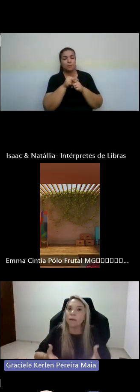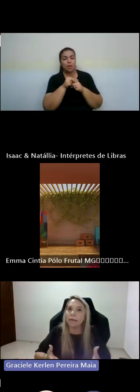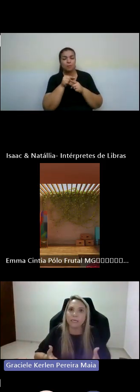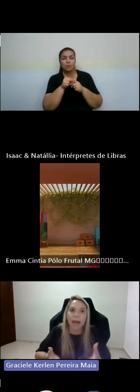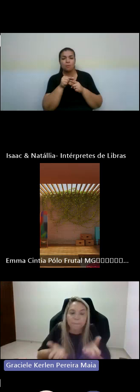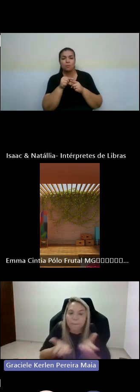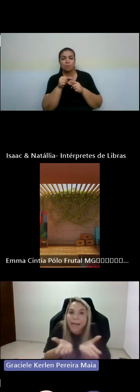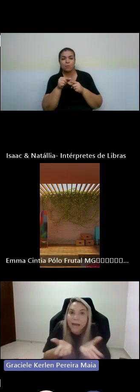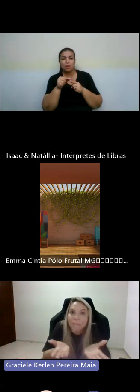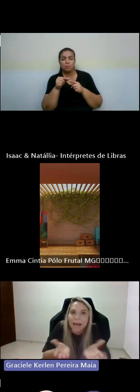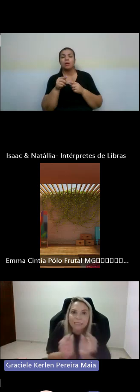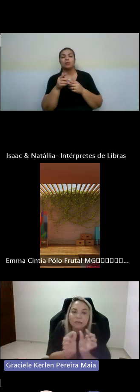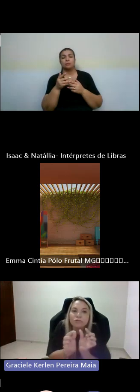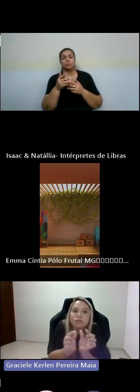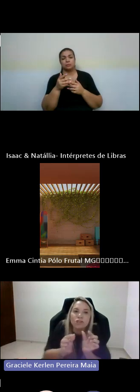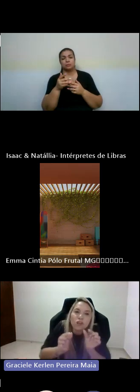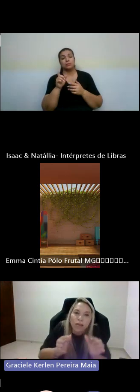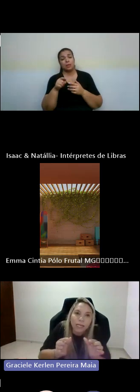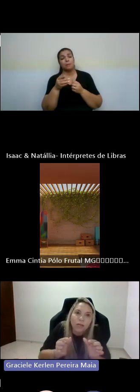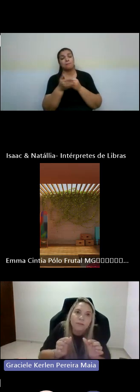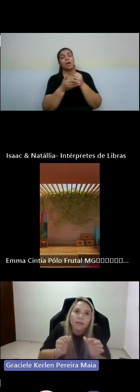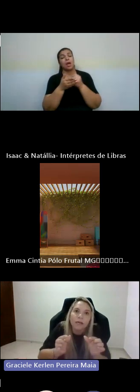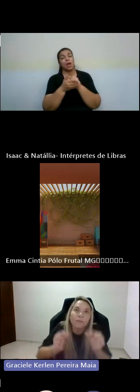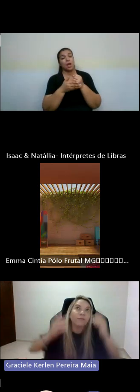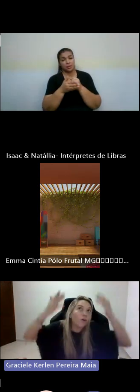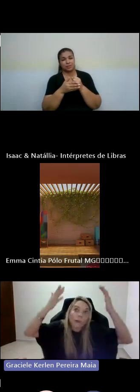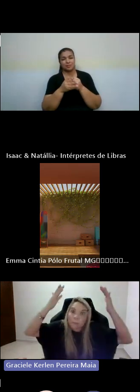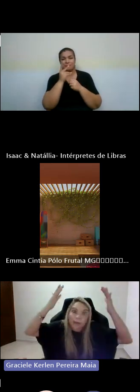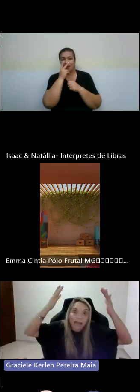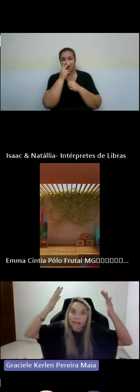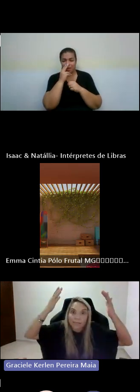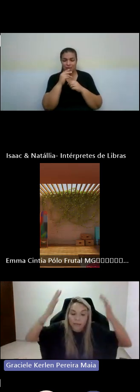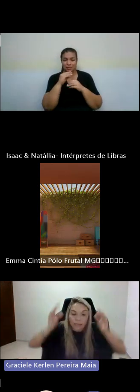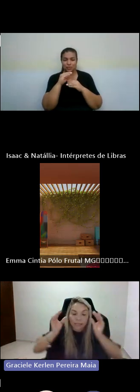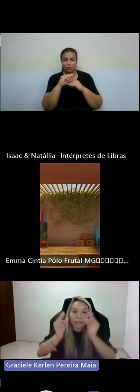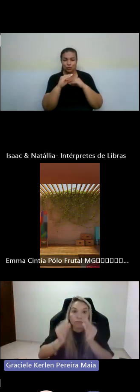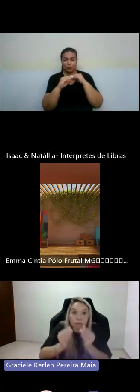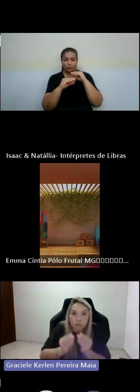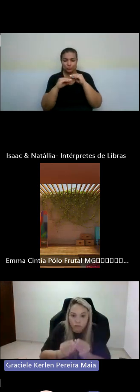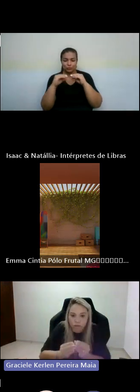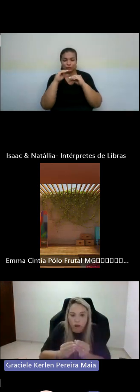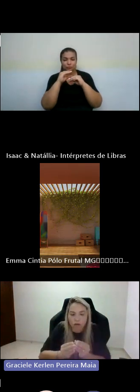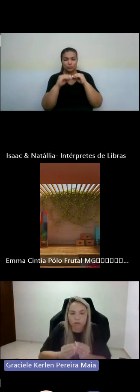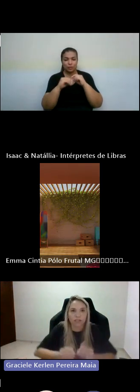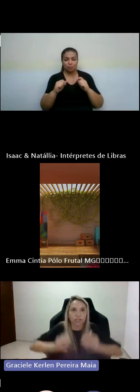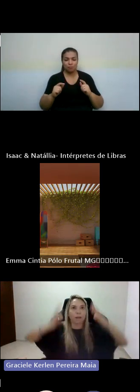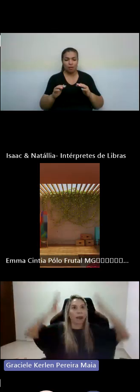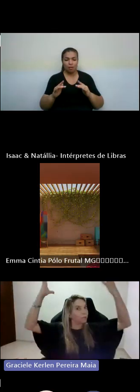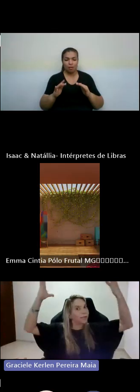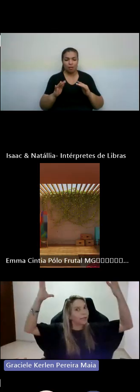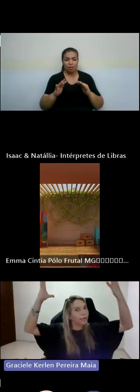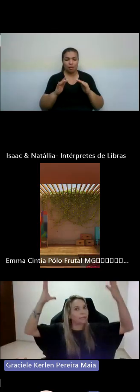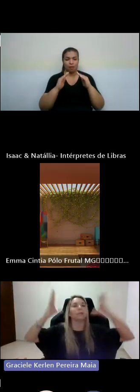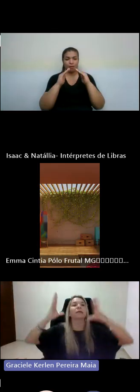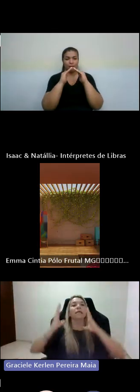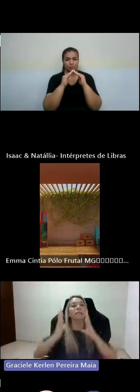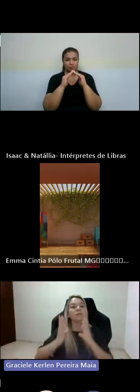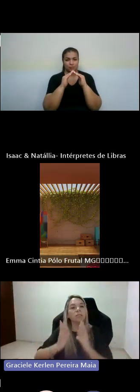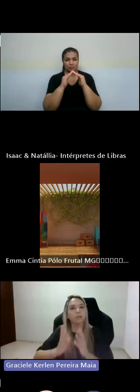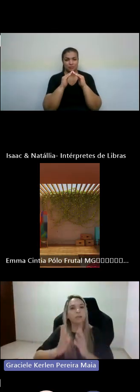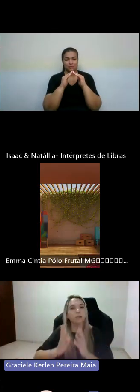constituir uma língua, é a base, são os tijolinhos para formar uma casa. Então, dos tijolos, a gente parte para